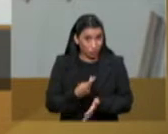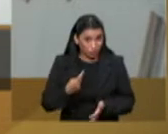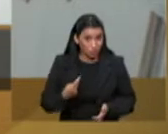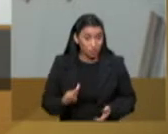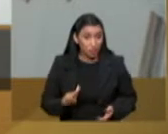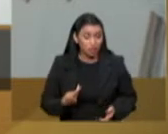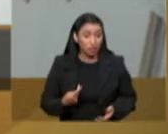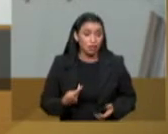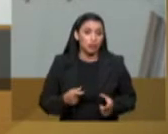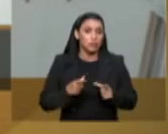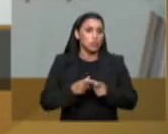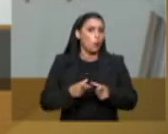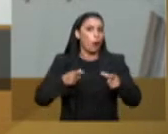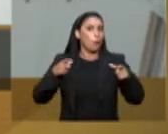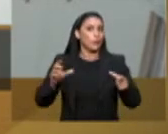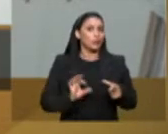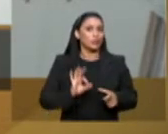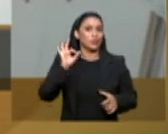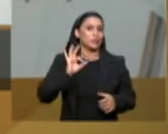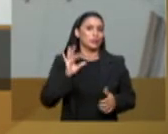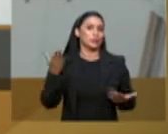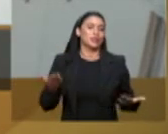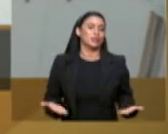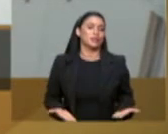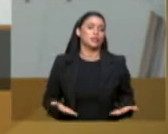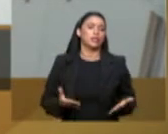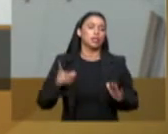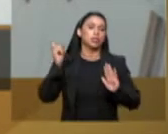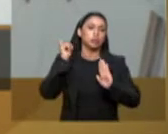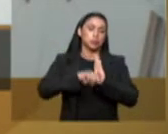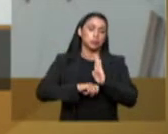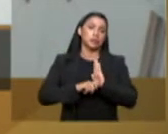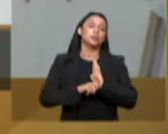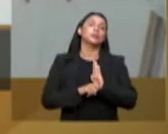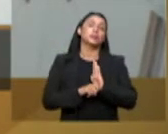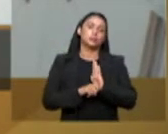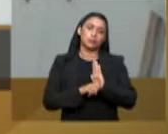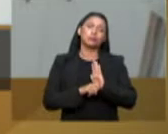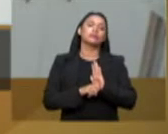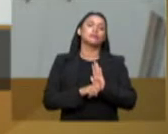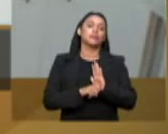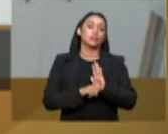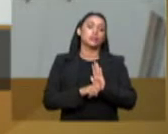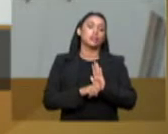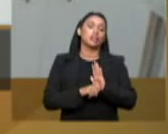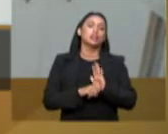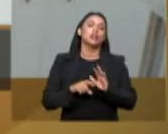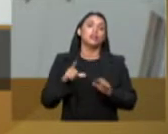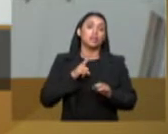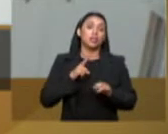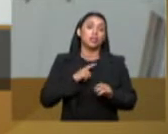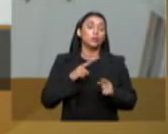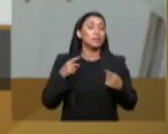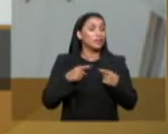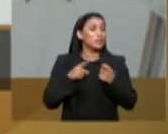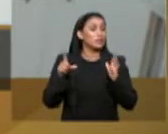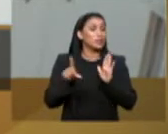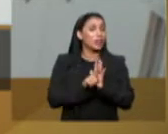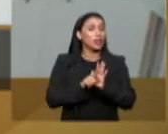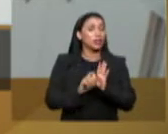logicamente, vai ser o aumento da carga tributária. Nós vamos ter o restabelecimento das alíquotas previstas na lei,